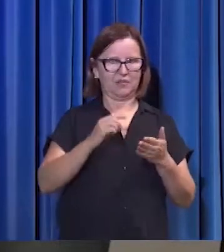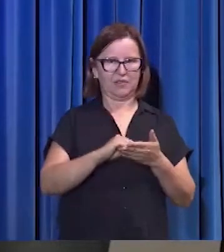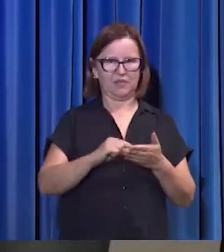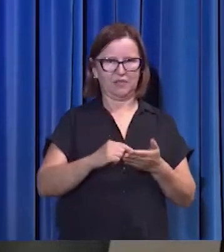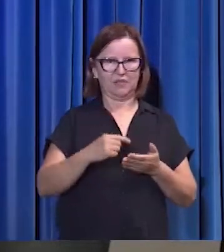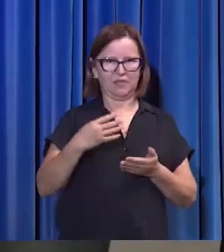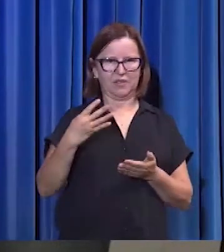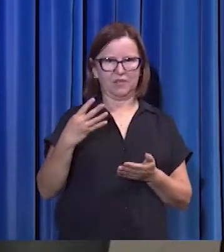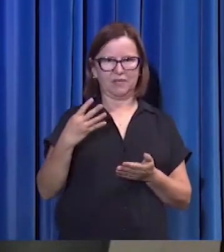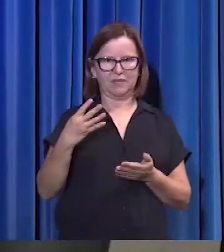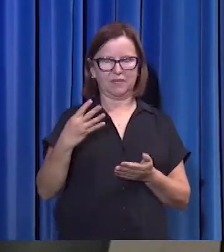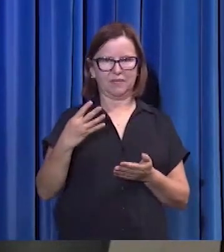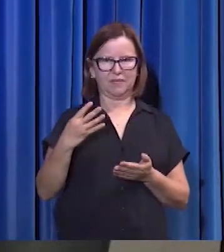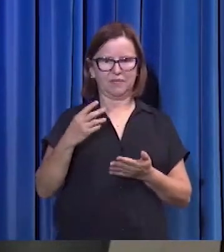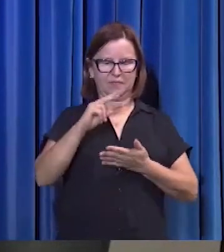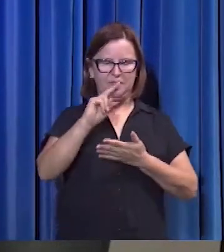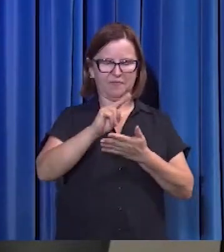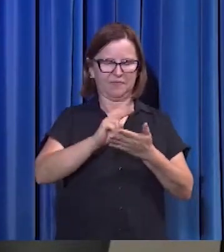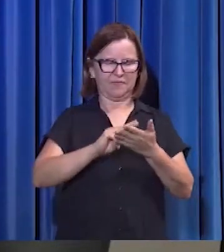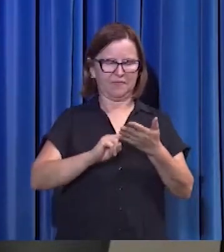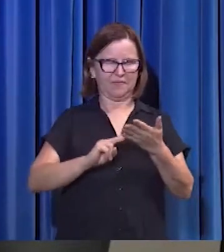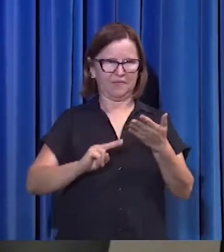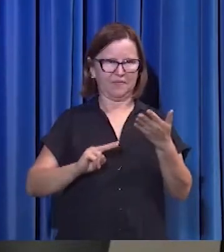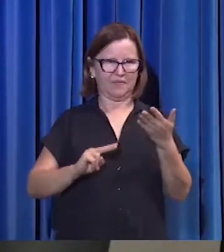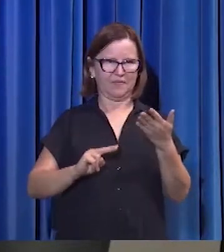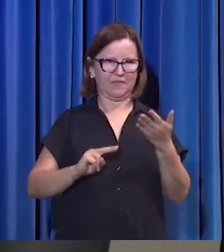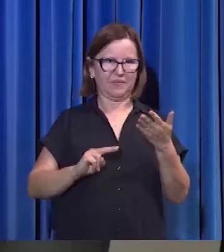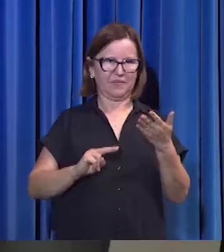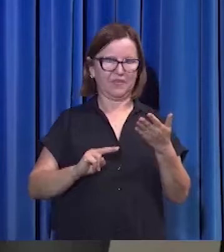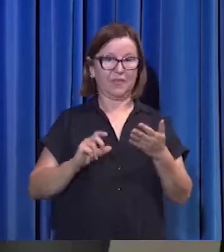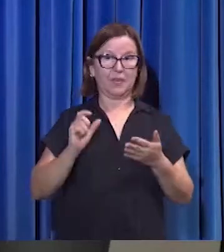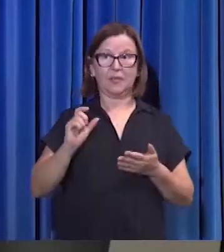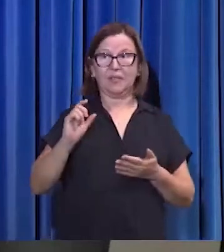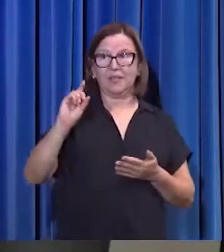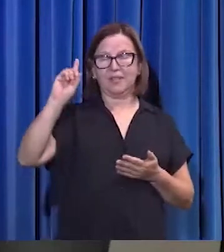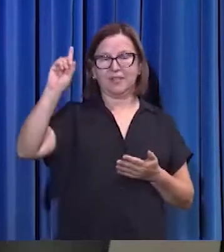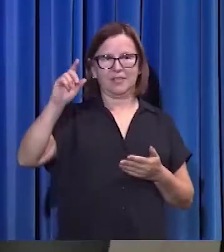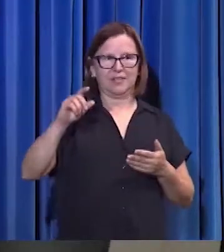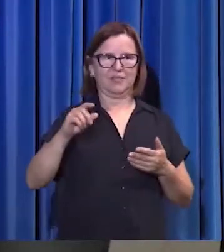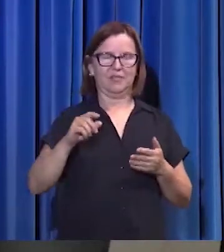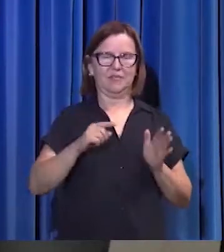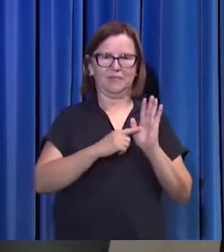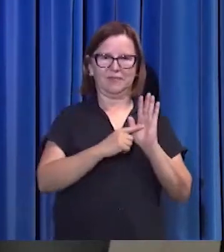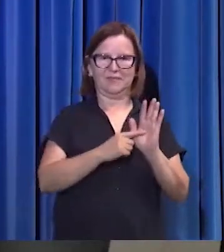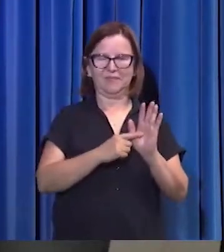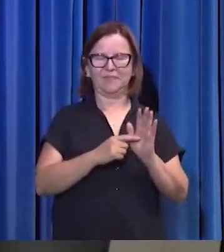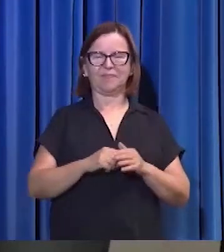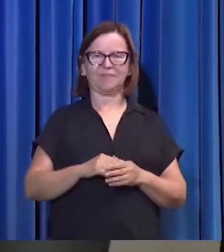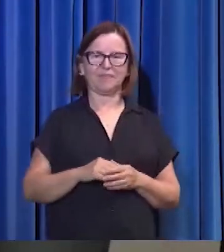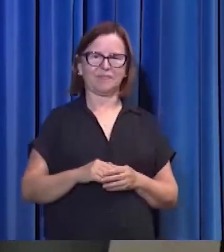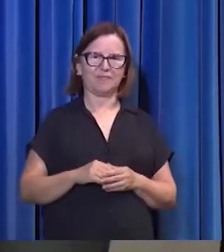4, nós lemos o que a palavra nos diz.